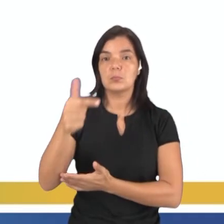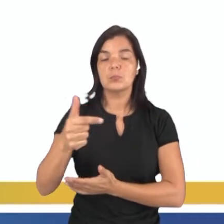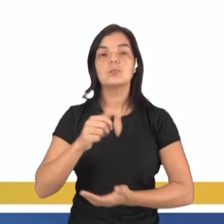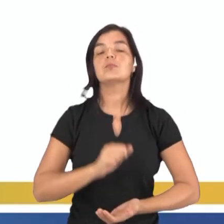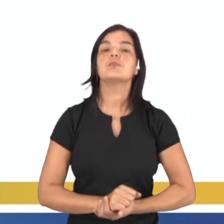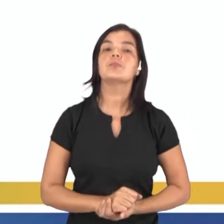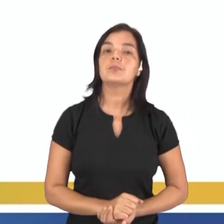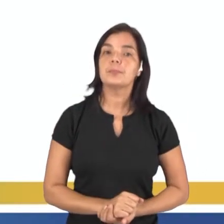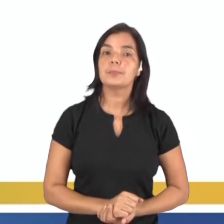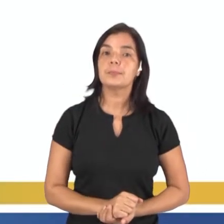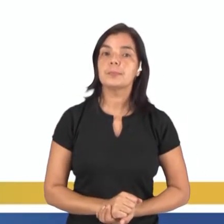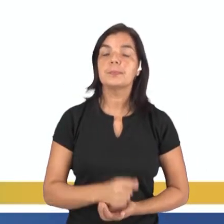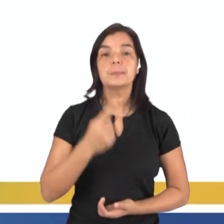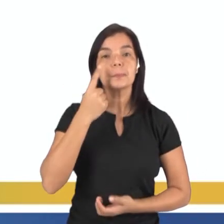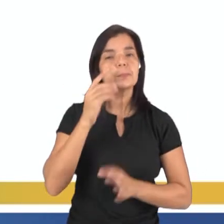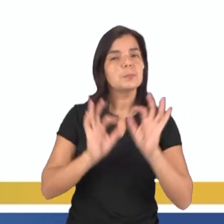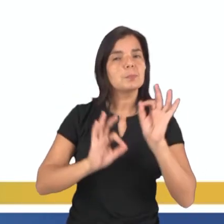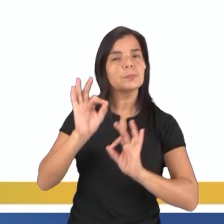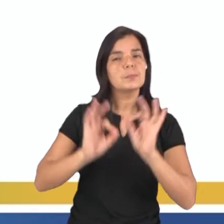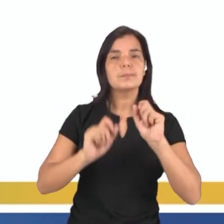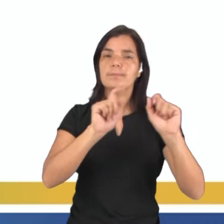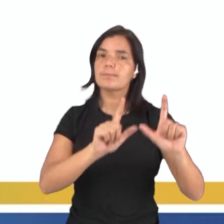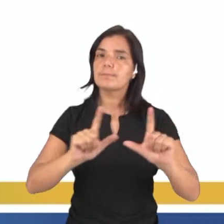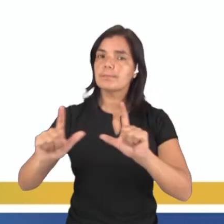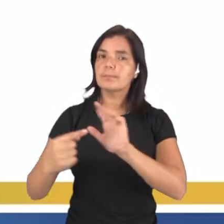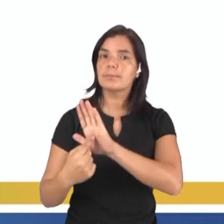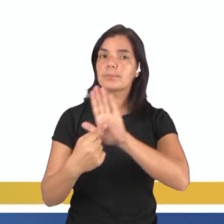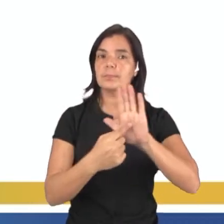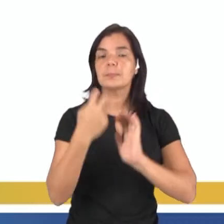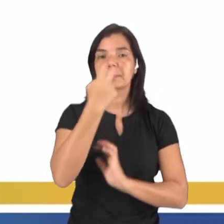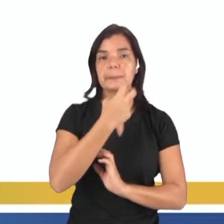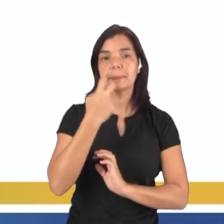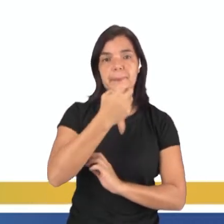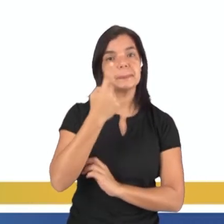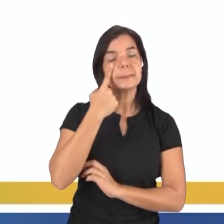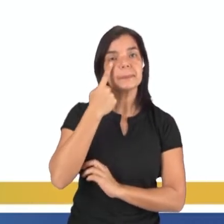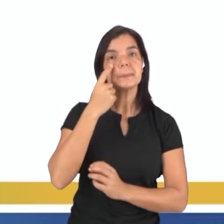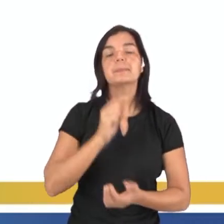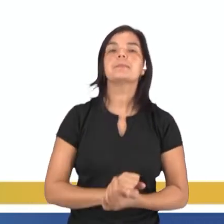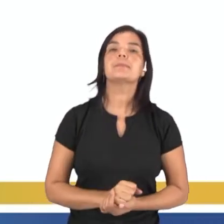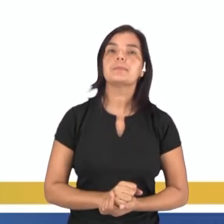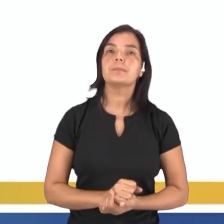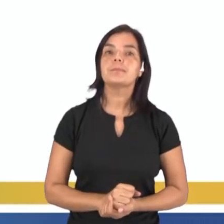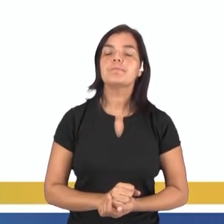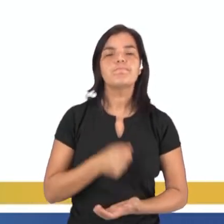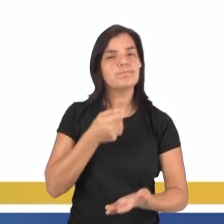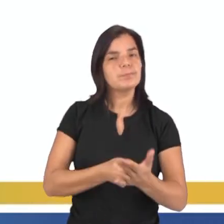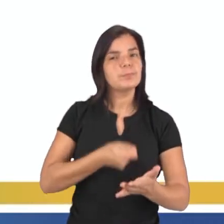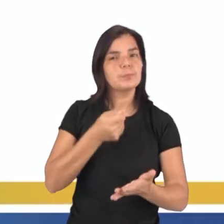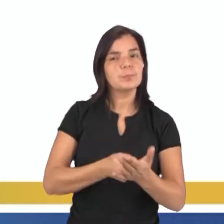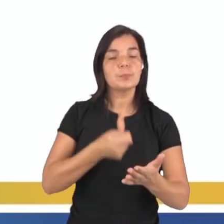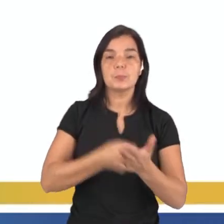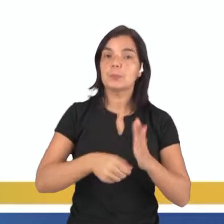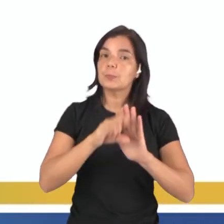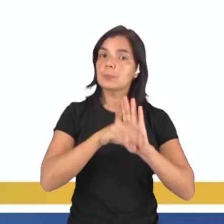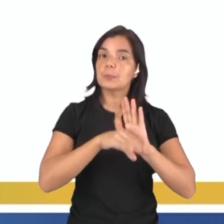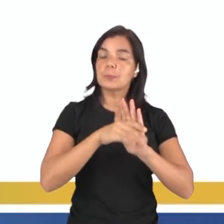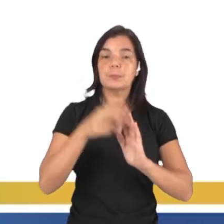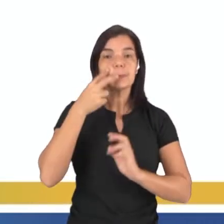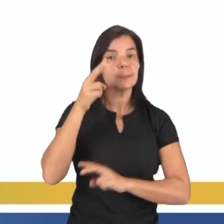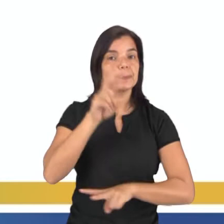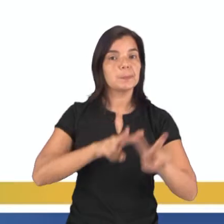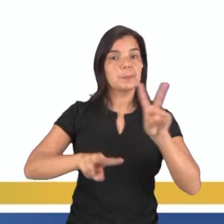Como organizar slides para apresentação oral? Vamos ver. A exigência do conteúdo